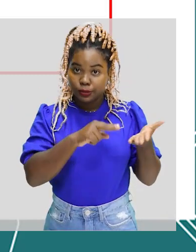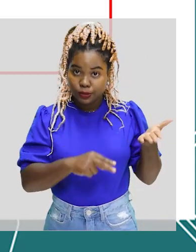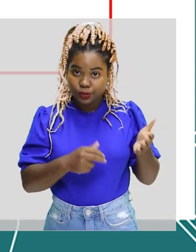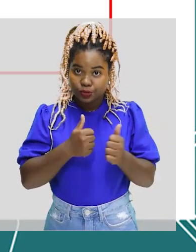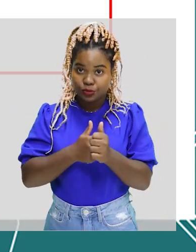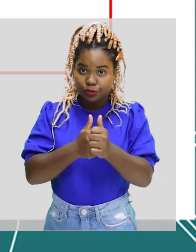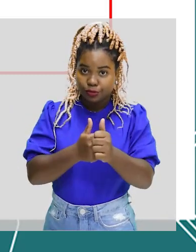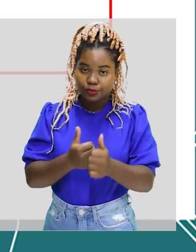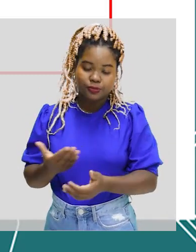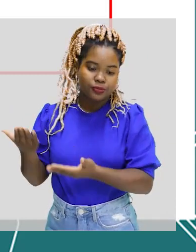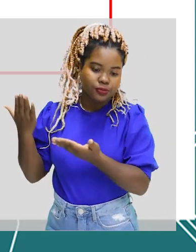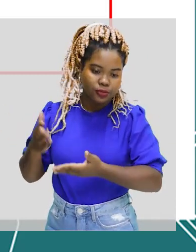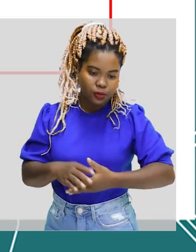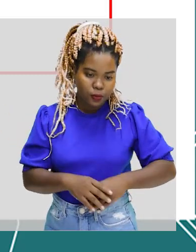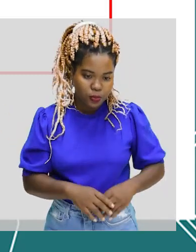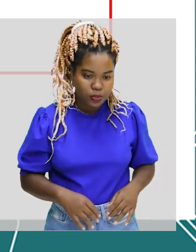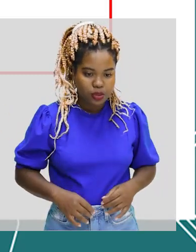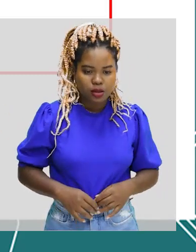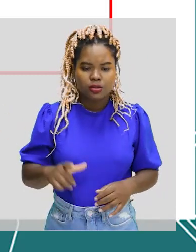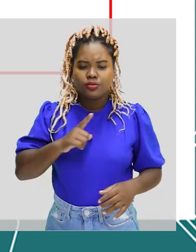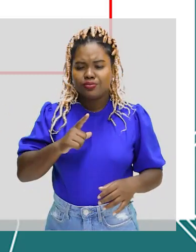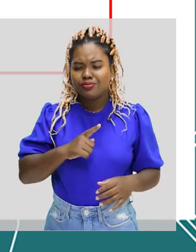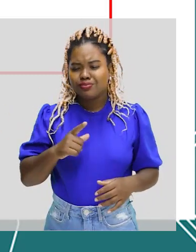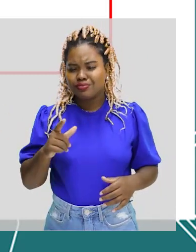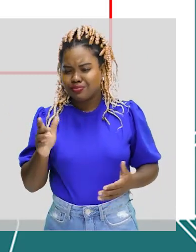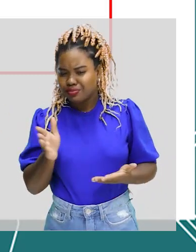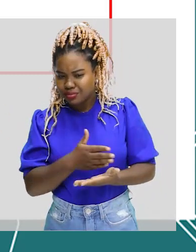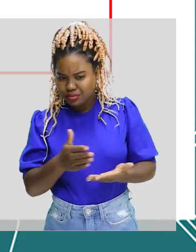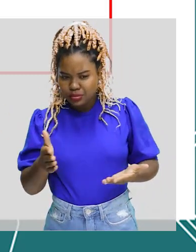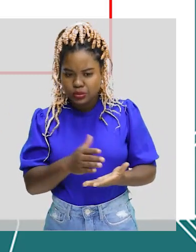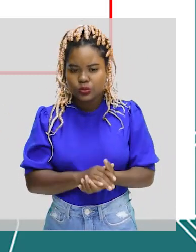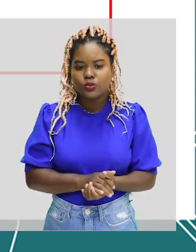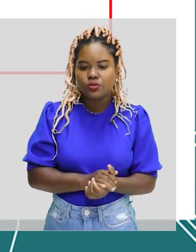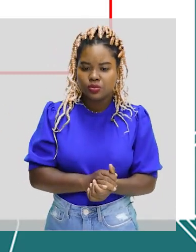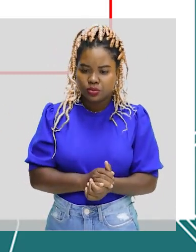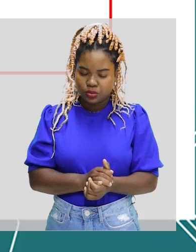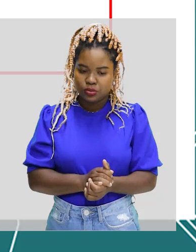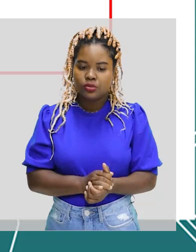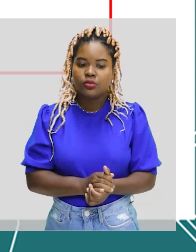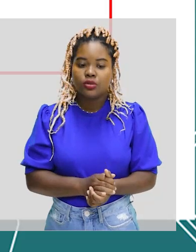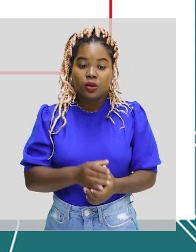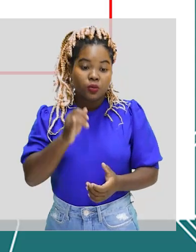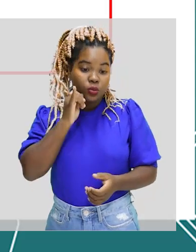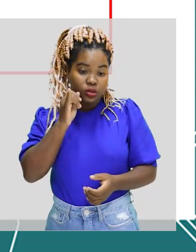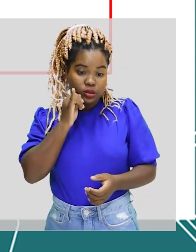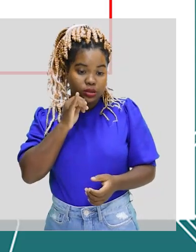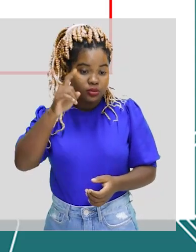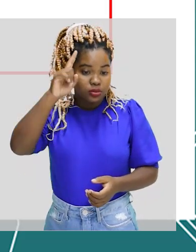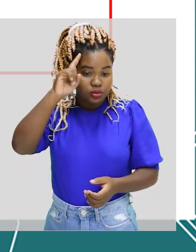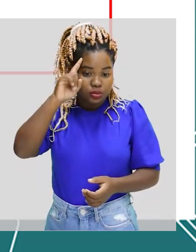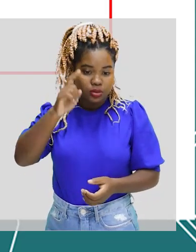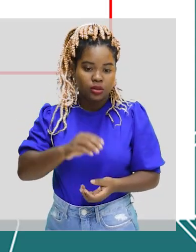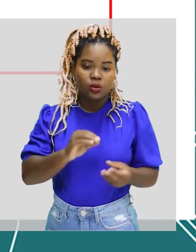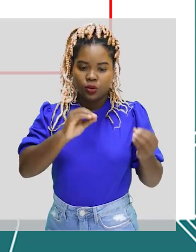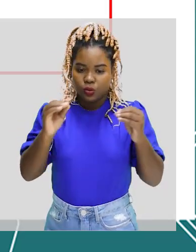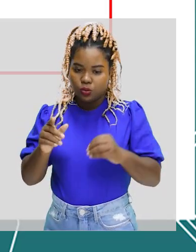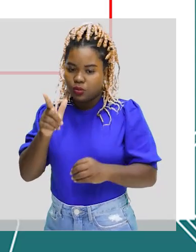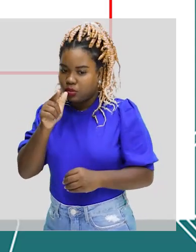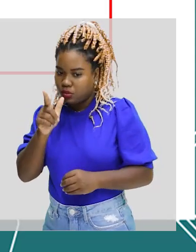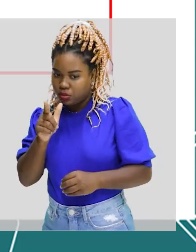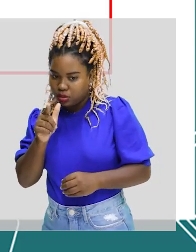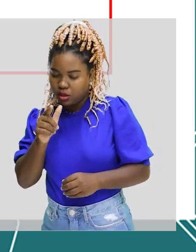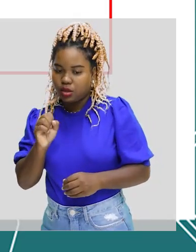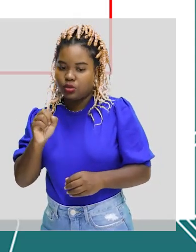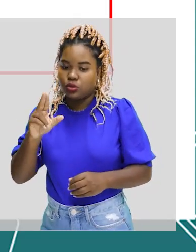só, aqui nós temos algumas situações corriqueiras, certo? Adicionamos água